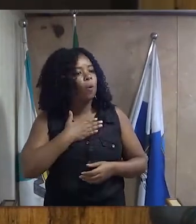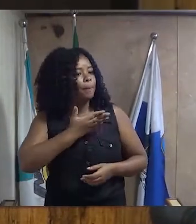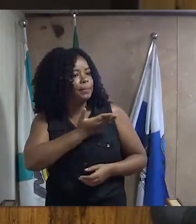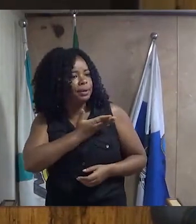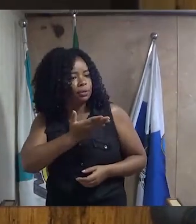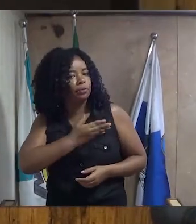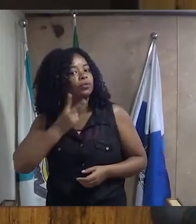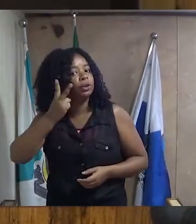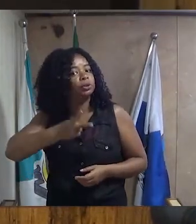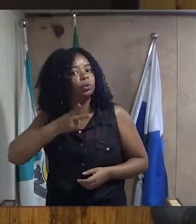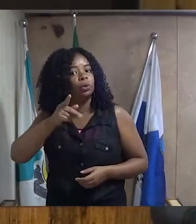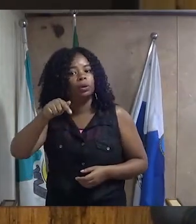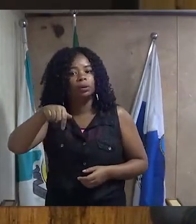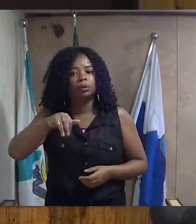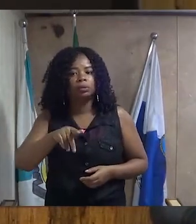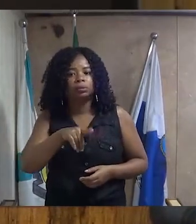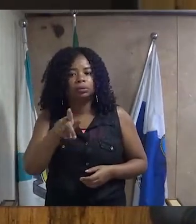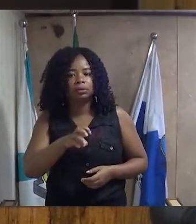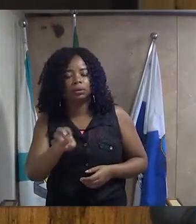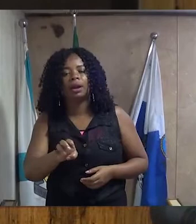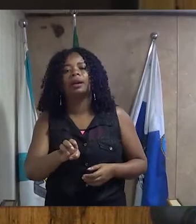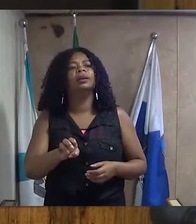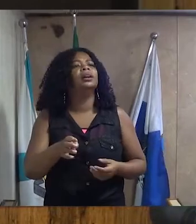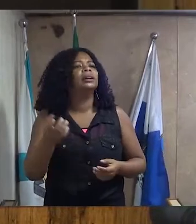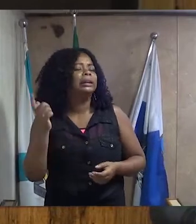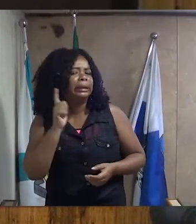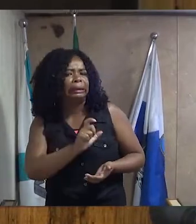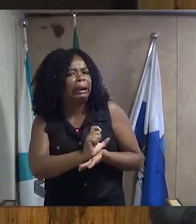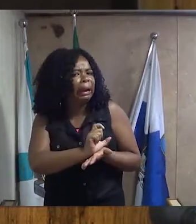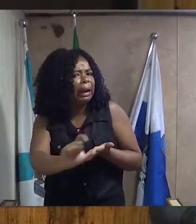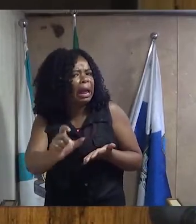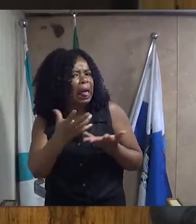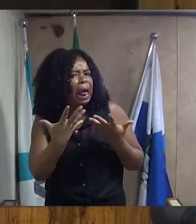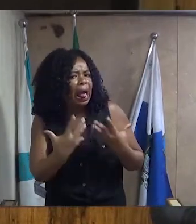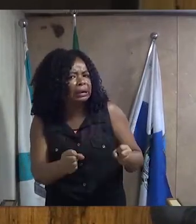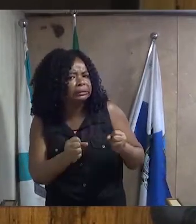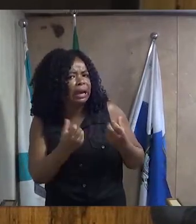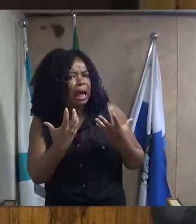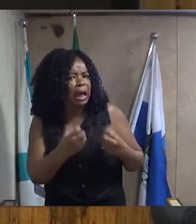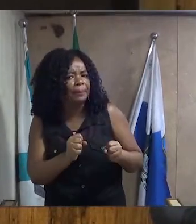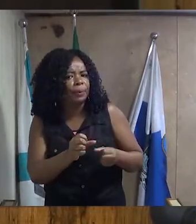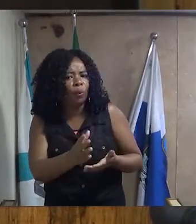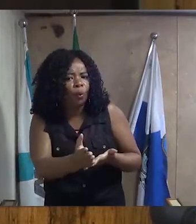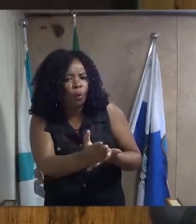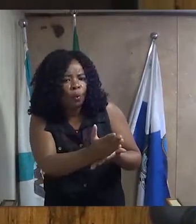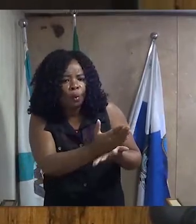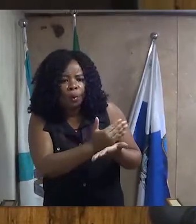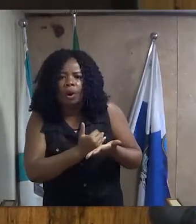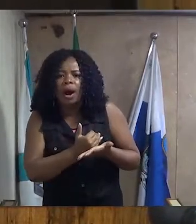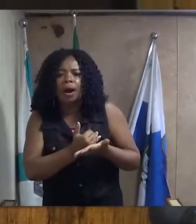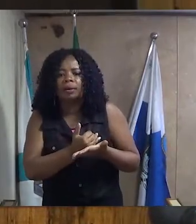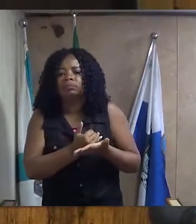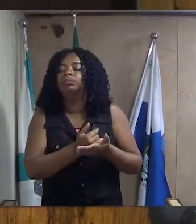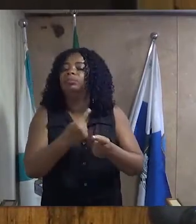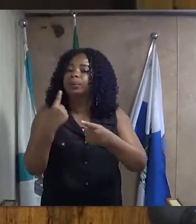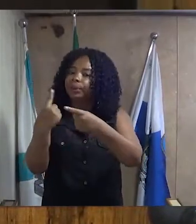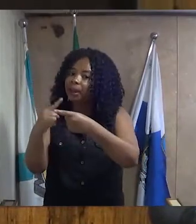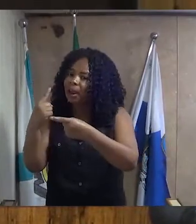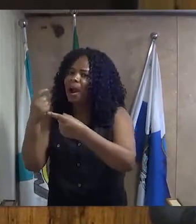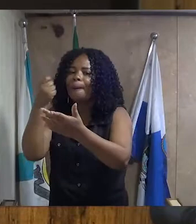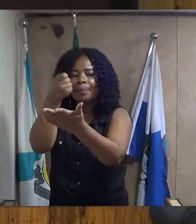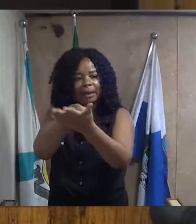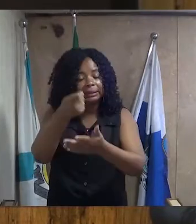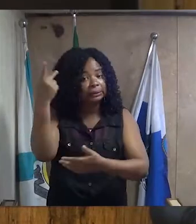quiser, que ganham e faturam bilhões por ano, a retirarem aquilo que é